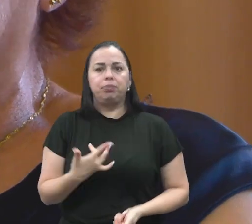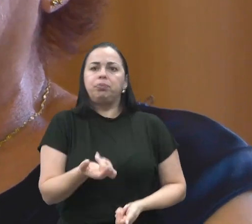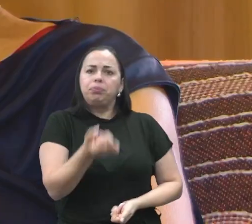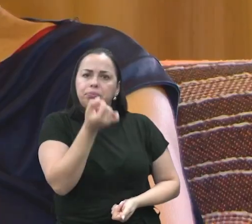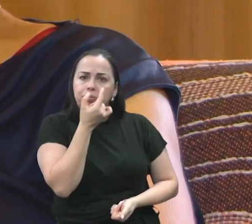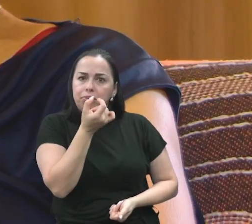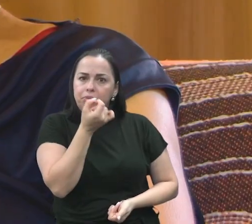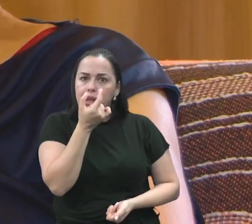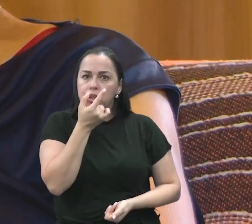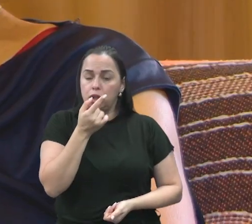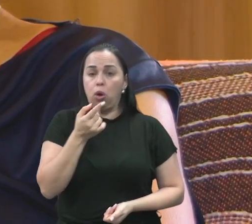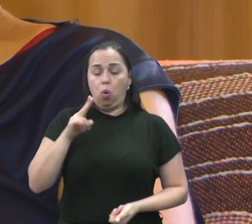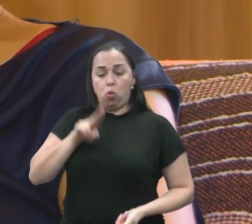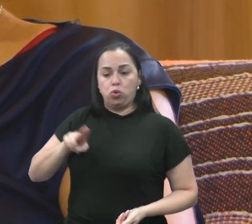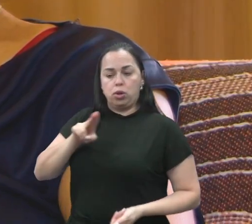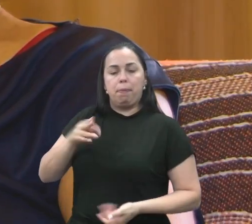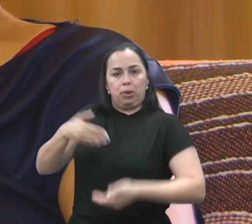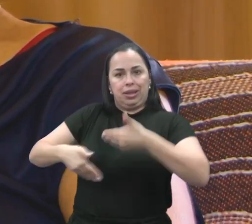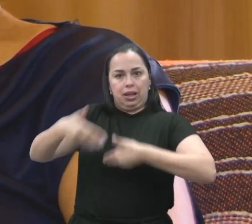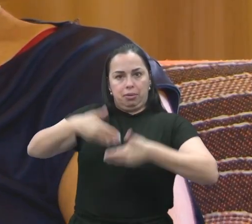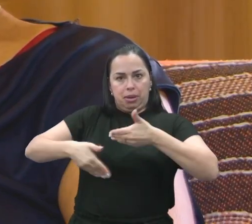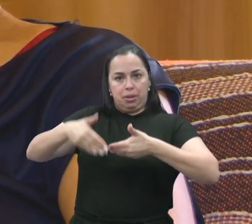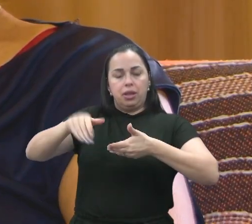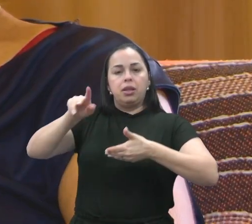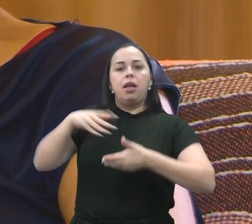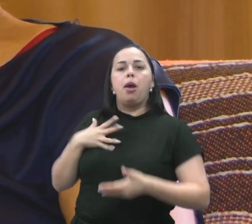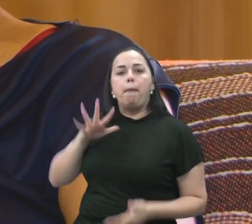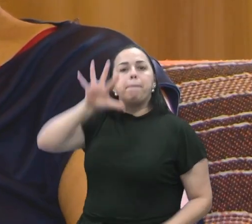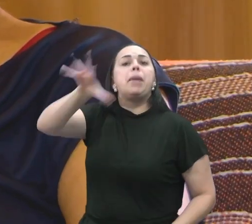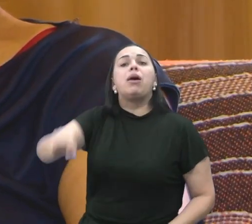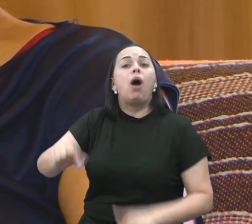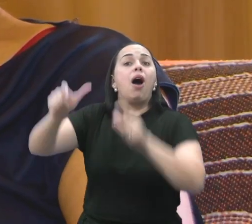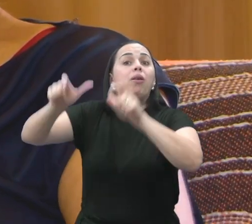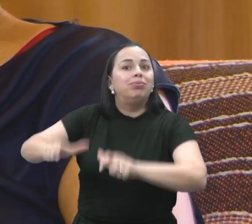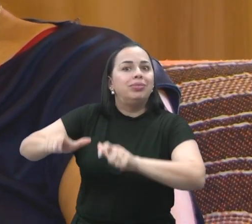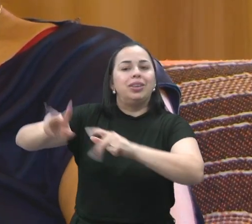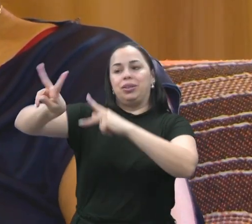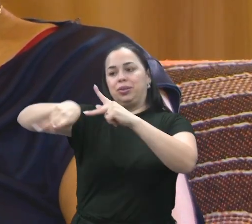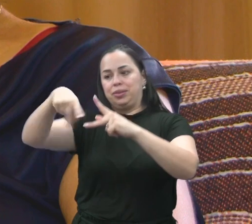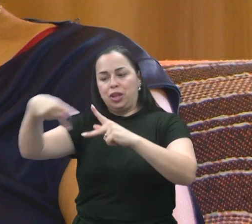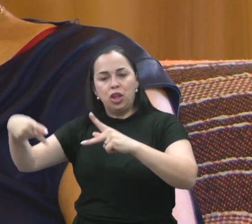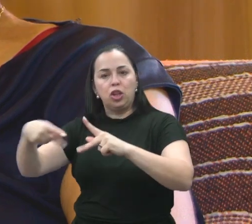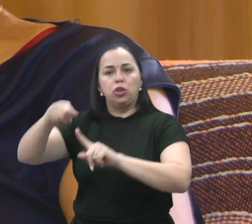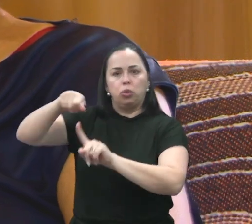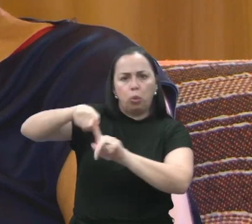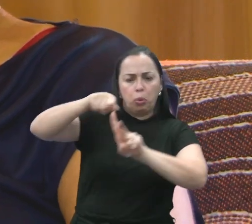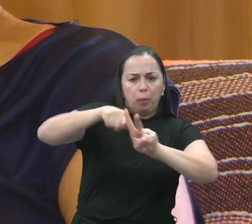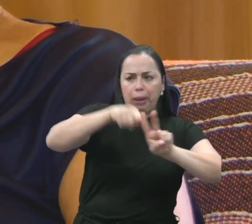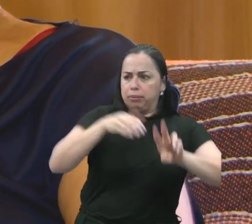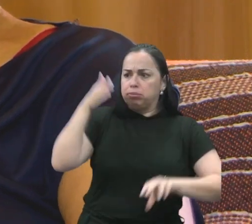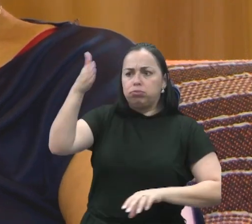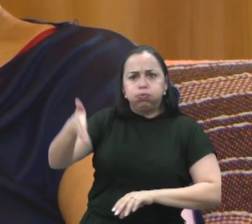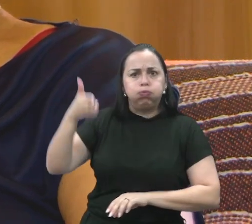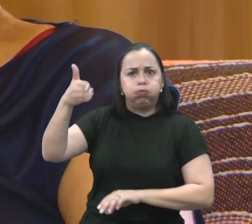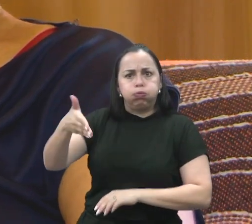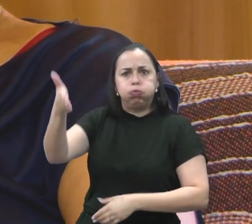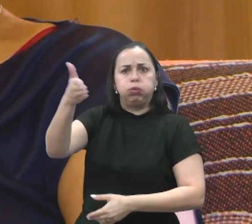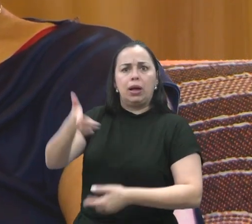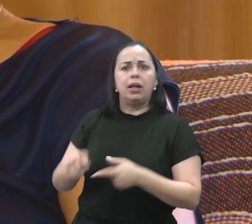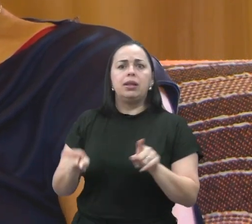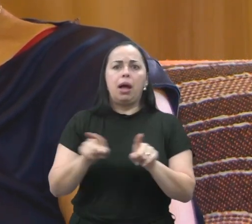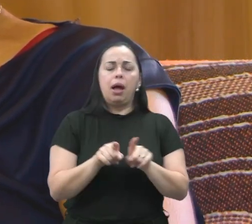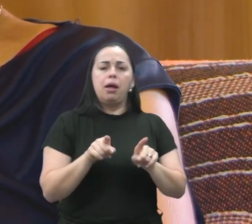saudável. Esse medicamento do câncer eu retiro no Pio 12 mesmo. É lá, todo mês, certinho, eu retiro